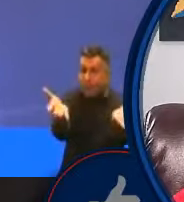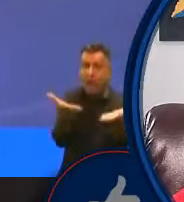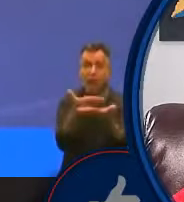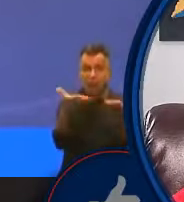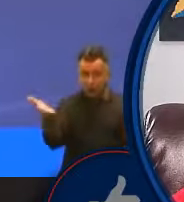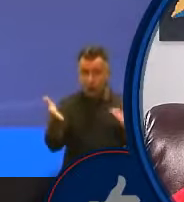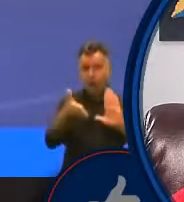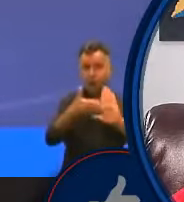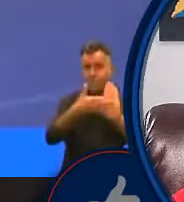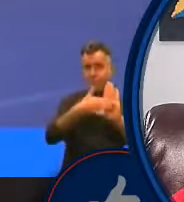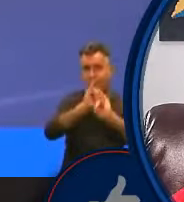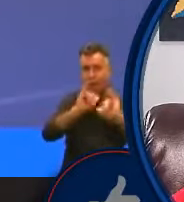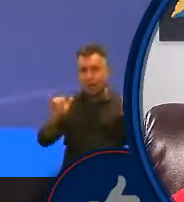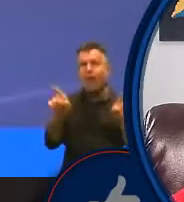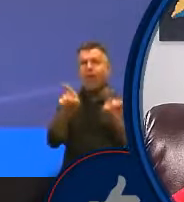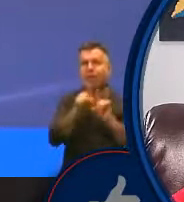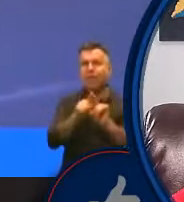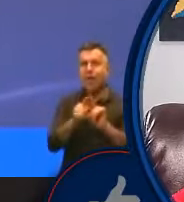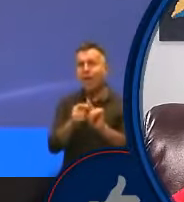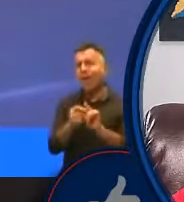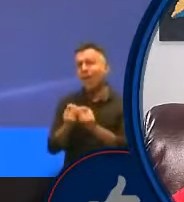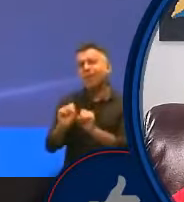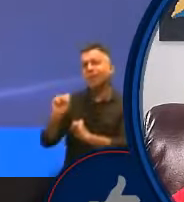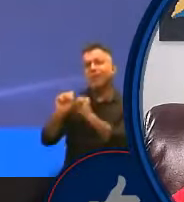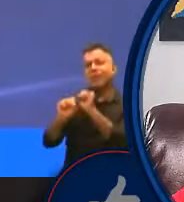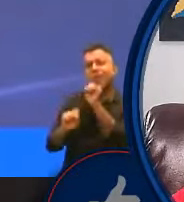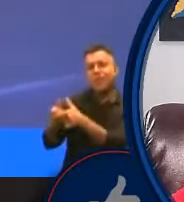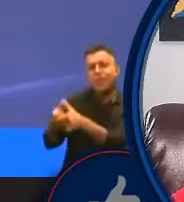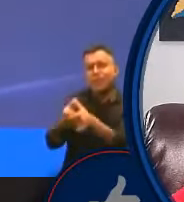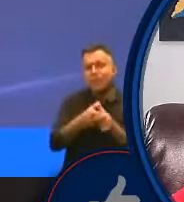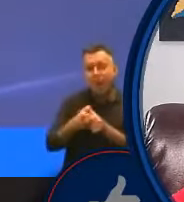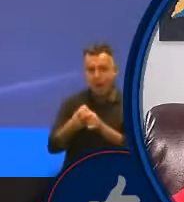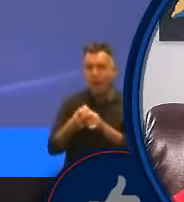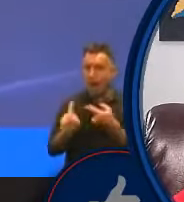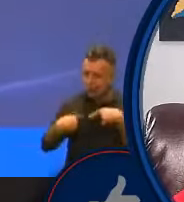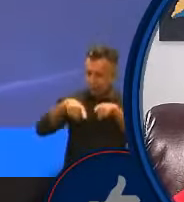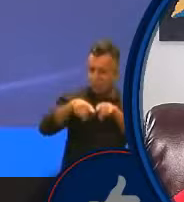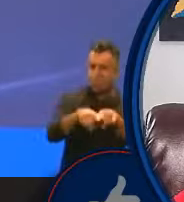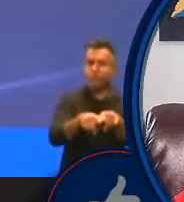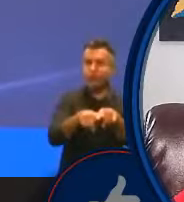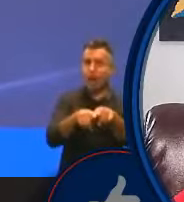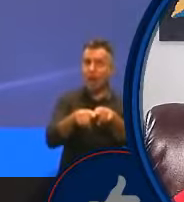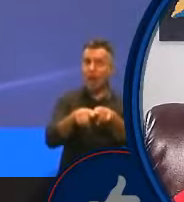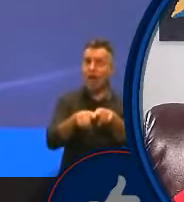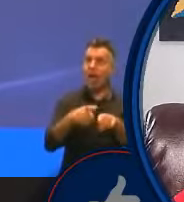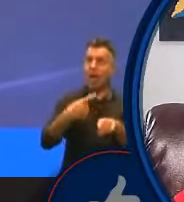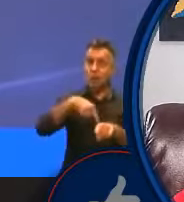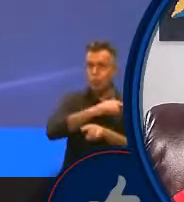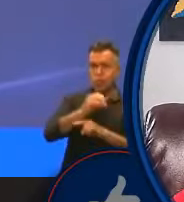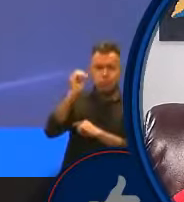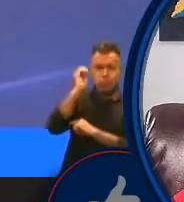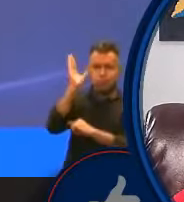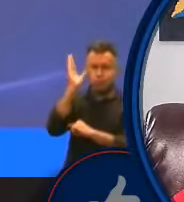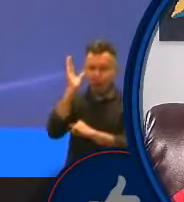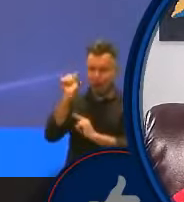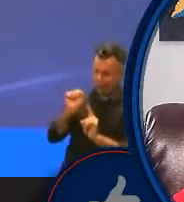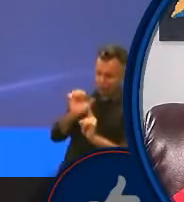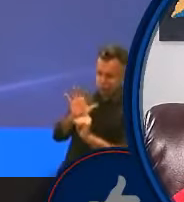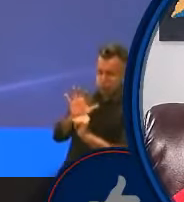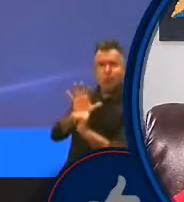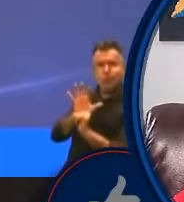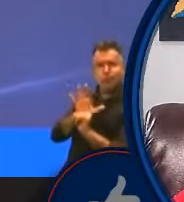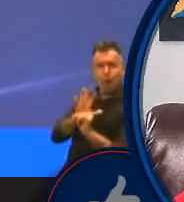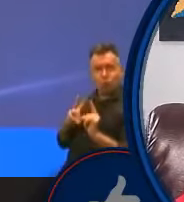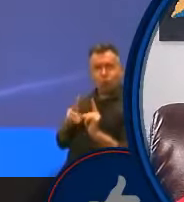do marketplace e dos microempreendedores do país. Nossa cultura contagia todo o ecossistema